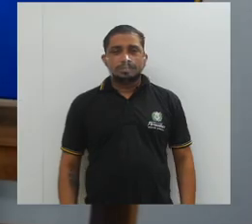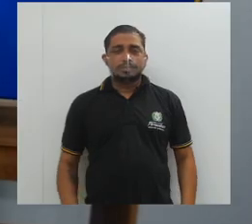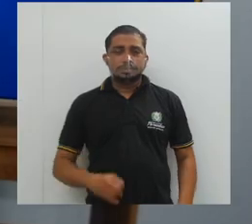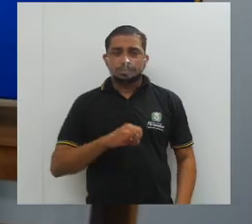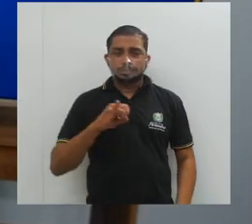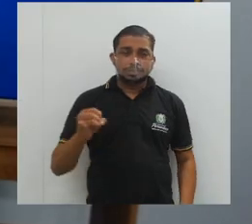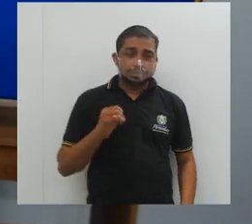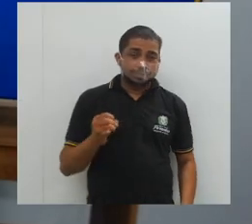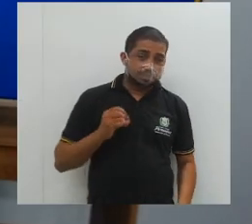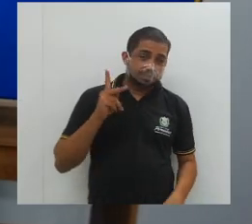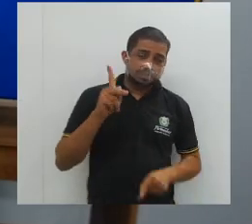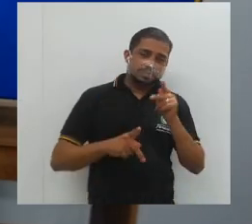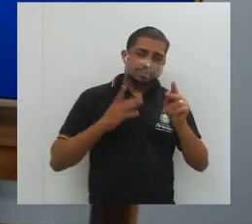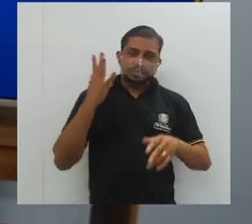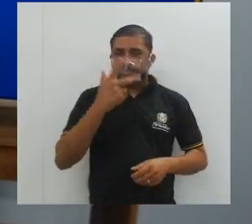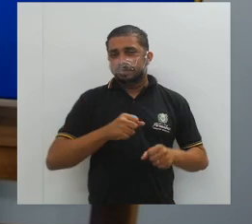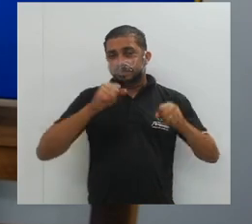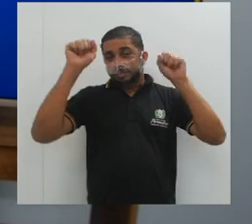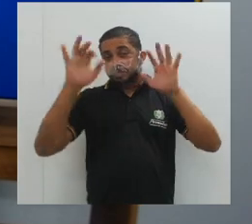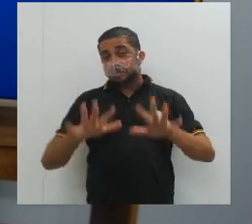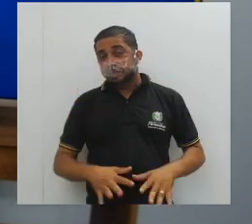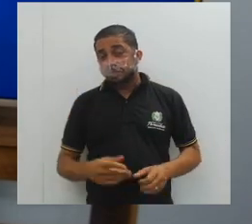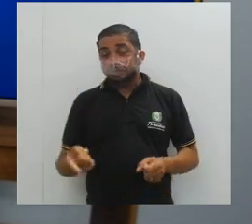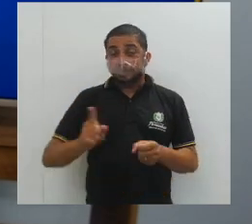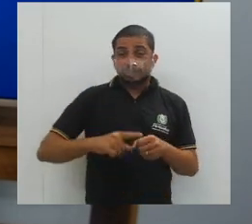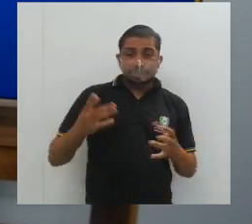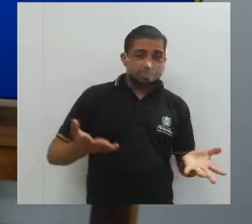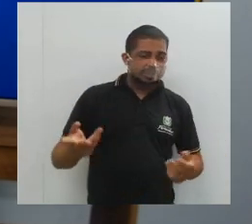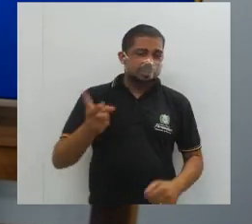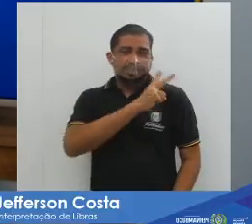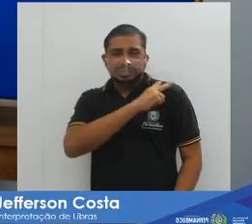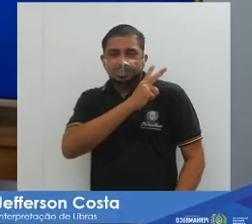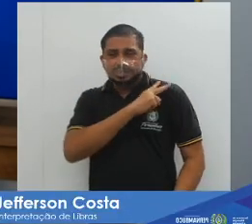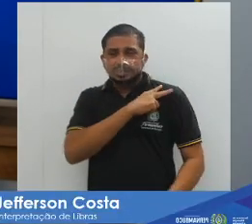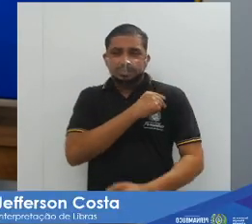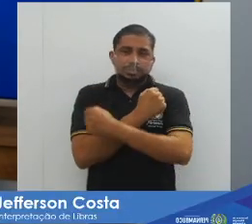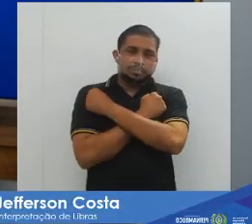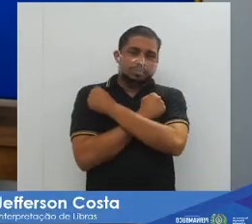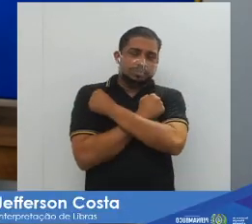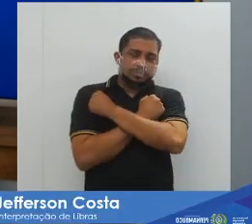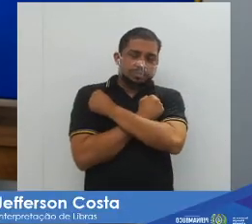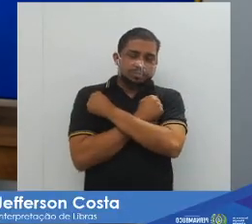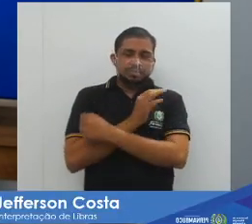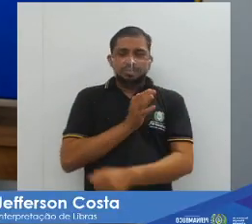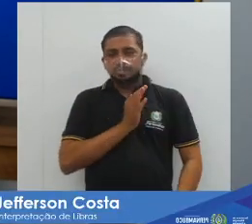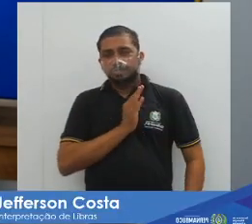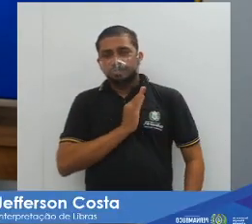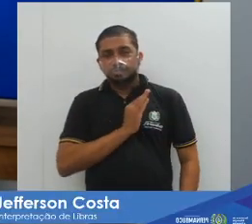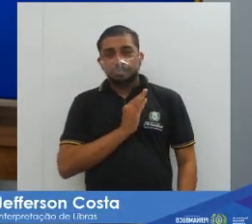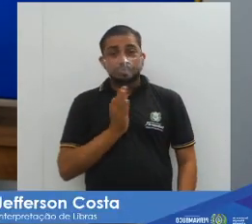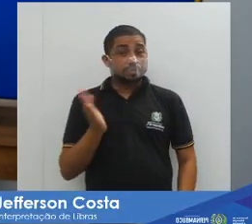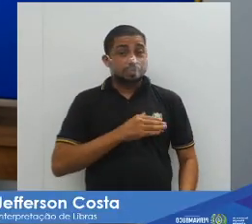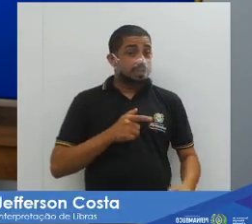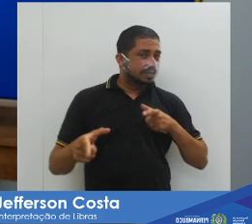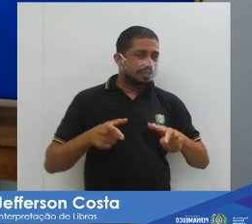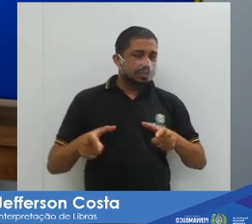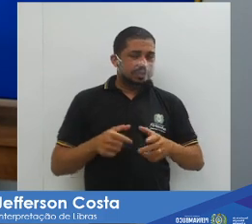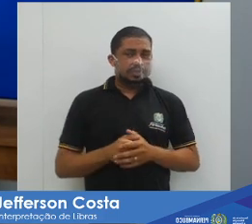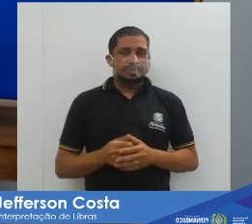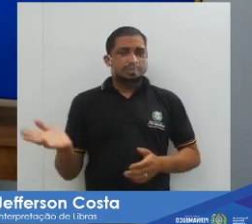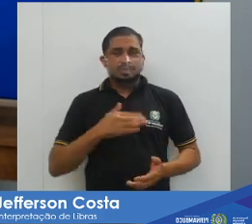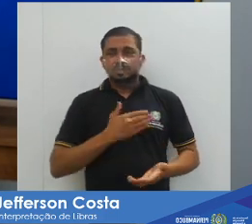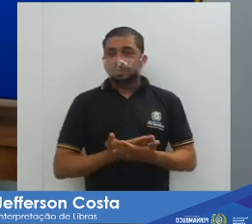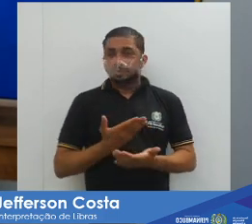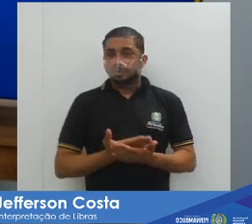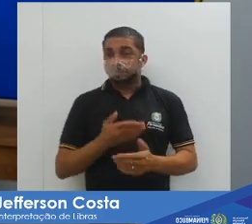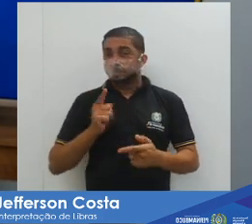Olá, povo bonito e abençoado, estamos de volta aqui, segundão, um abraço no coração, vamos trabalhar, vamos